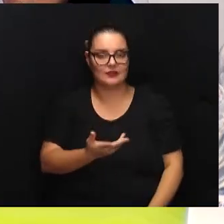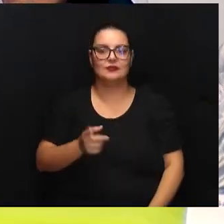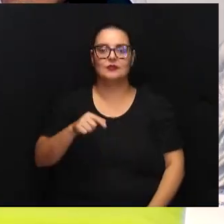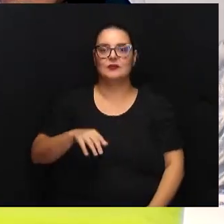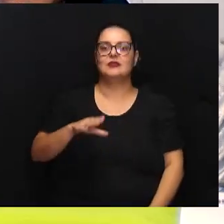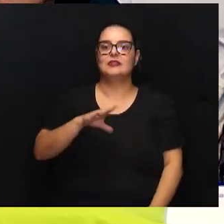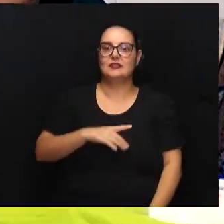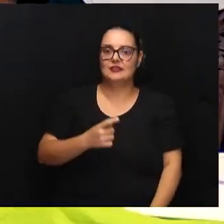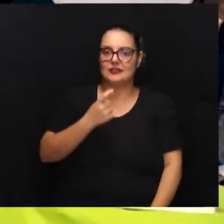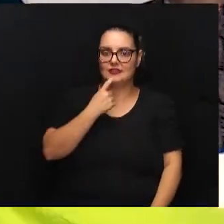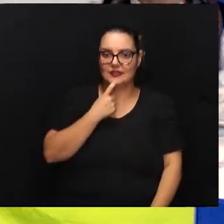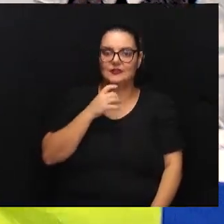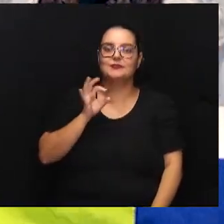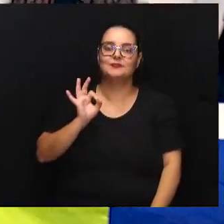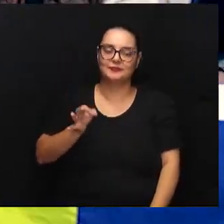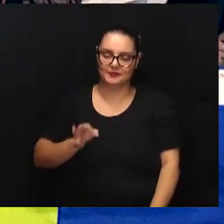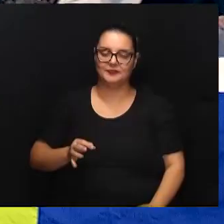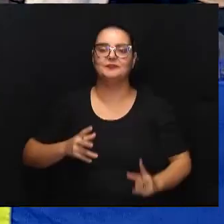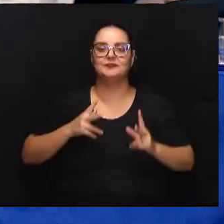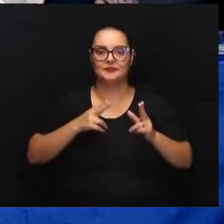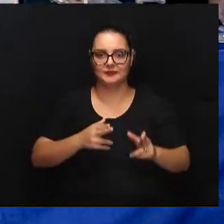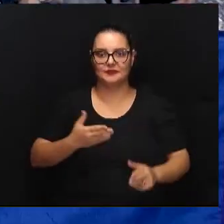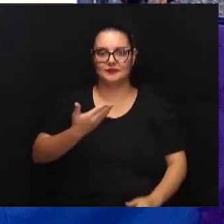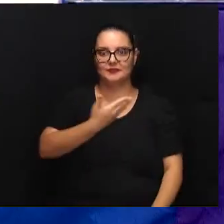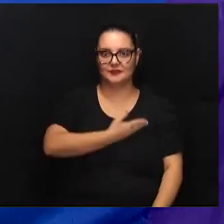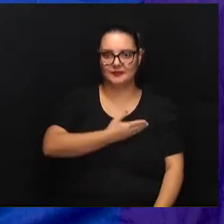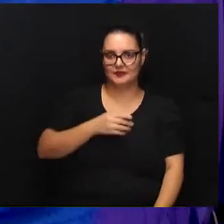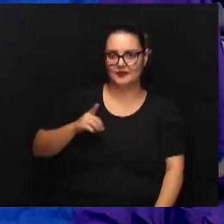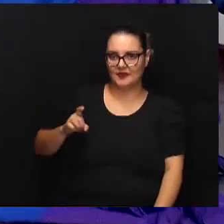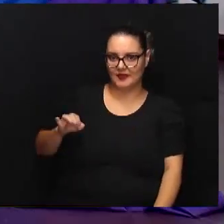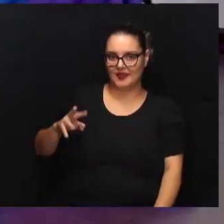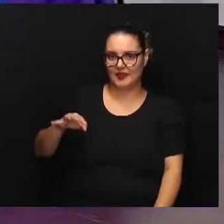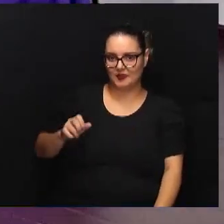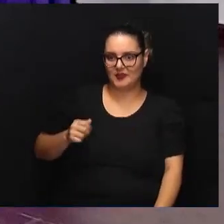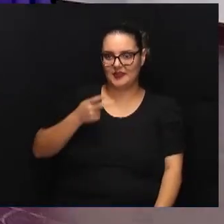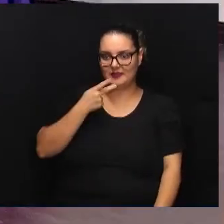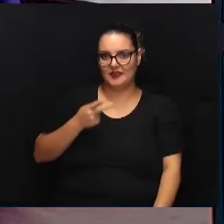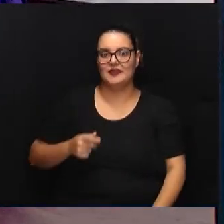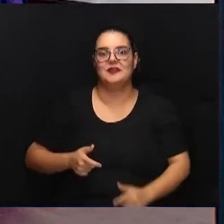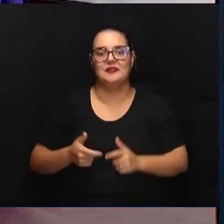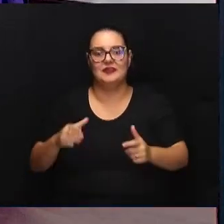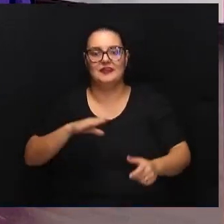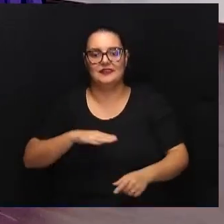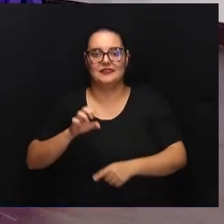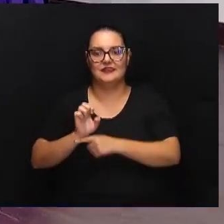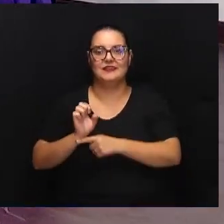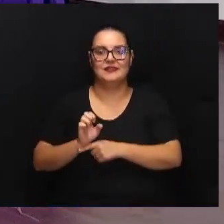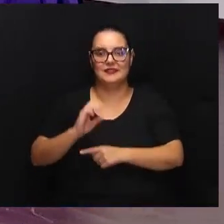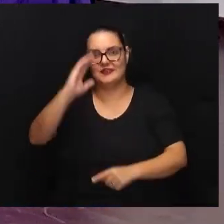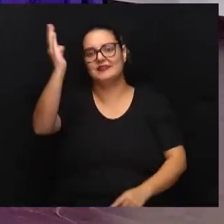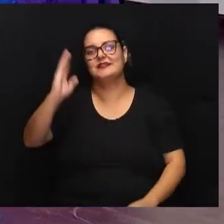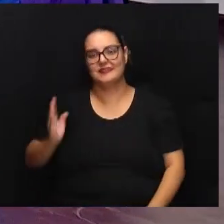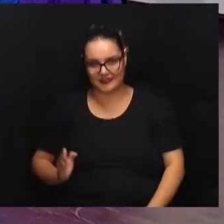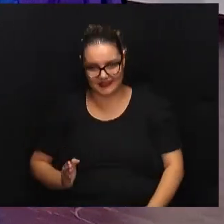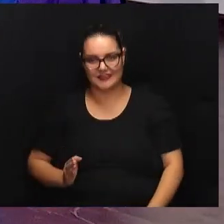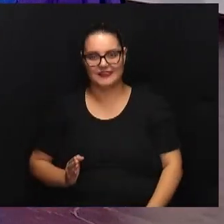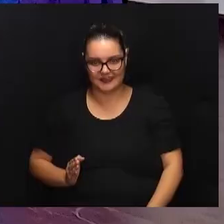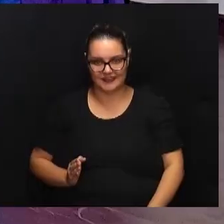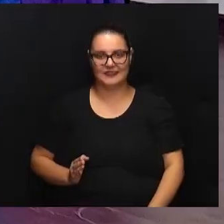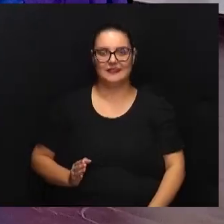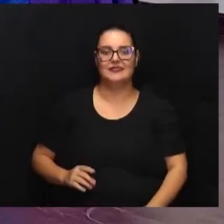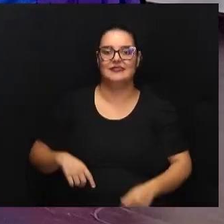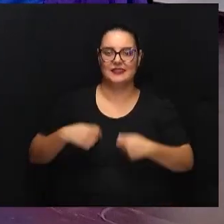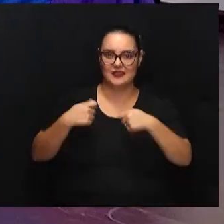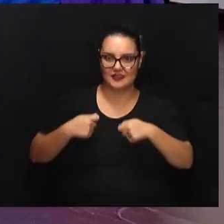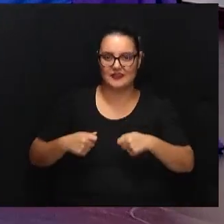minha amiga Débora fala, é a maior cidade do interior do Brasil, então a cidade de Campinas Campinas precisa ter protagonismo nessa história mais